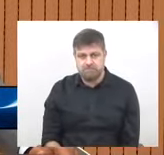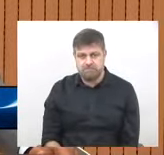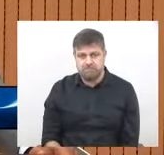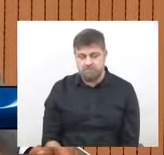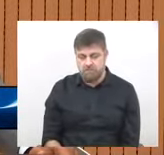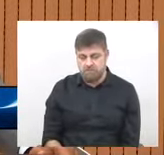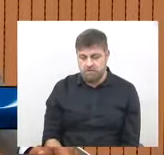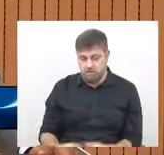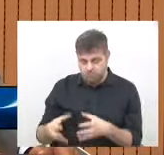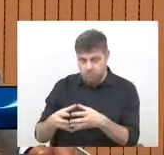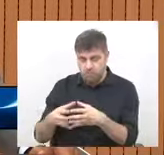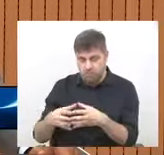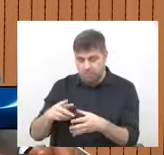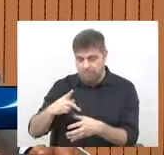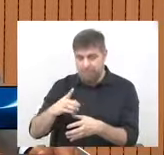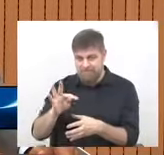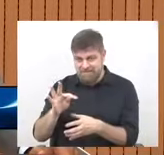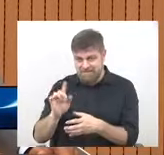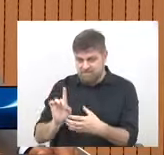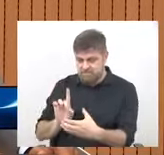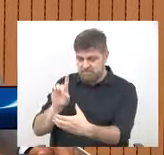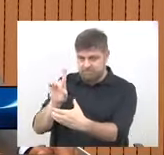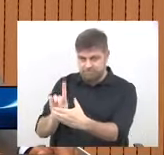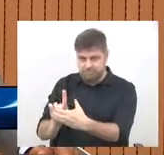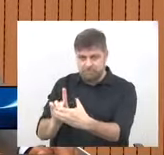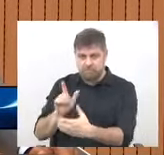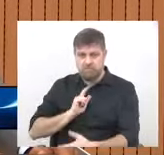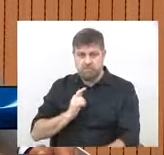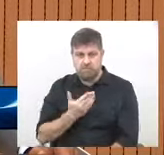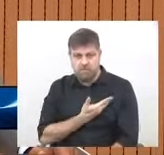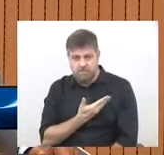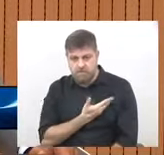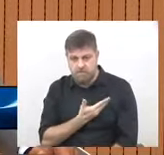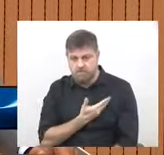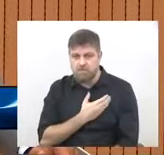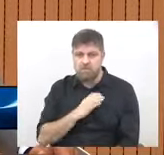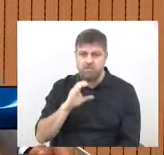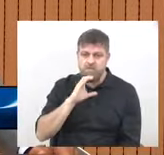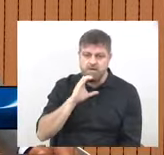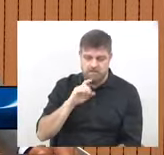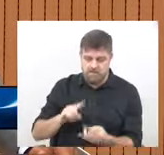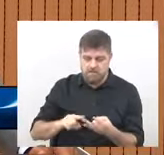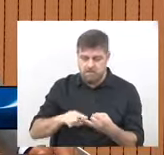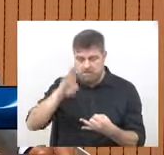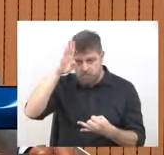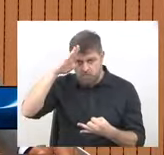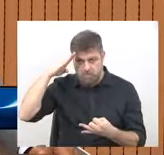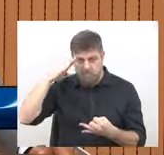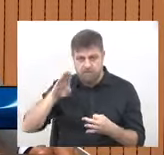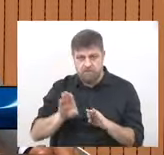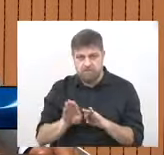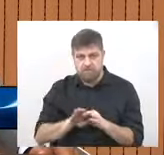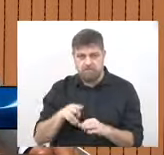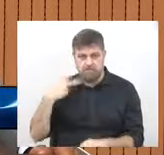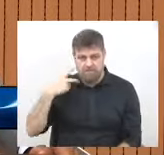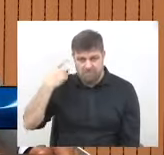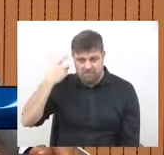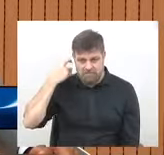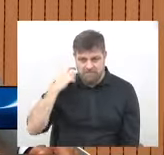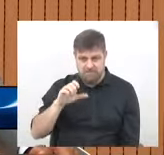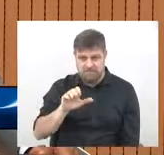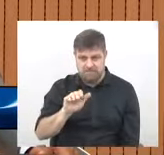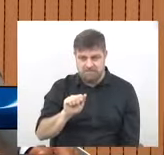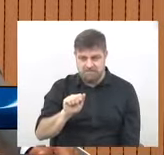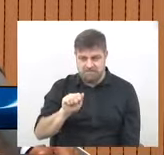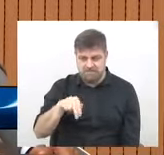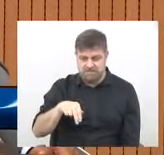filiado ao PT, tinha como amigo de bancada aqui o nosso amigo Carlão, Pedro Torinho, Ângelo Barreto, passei para aquela época